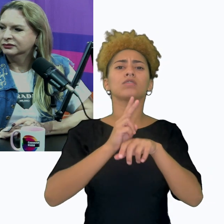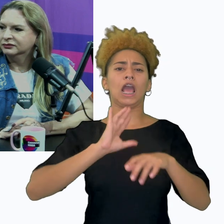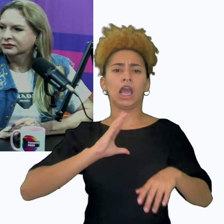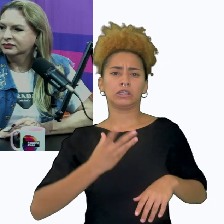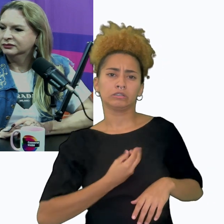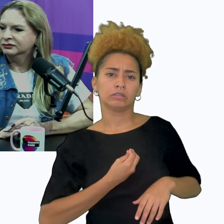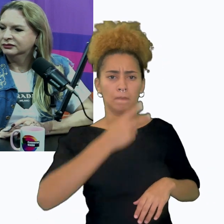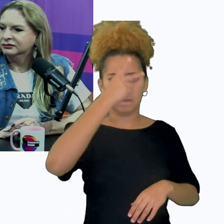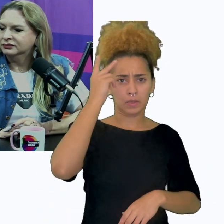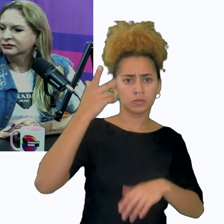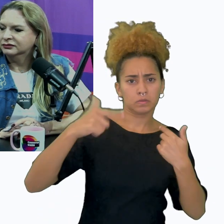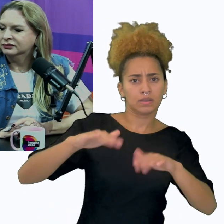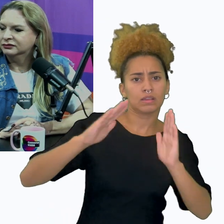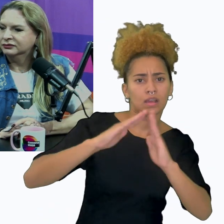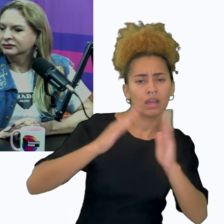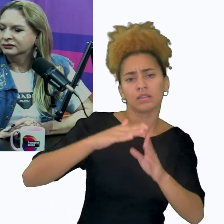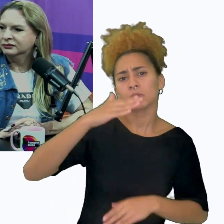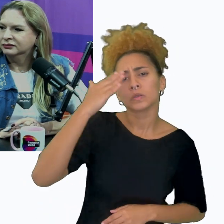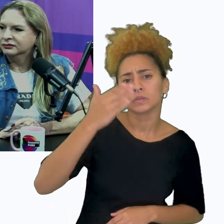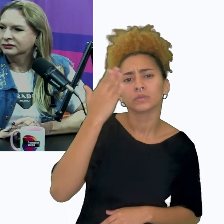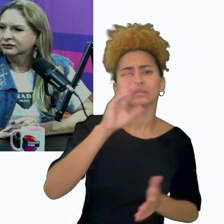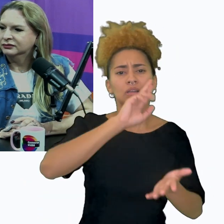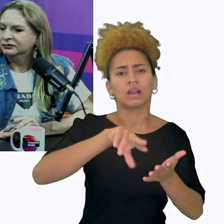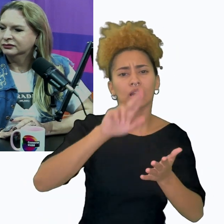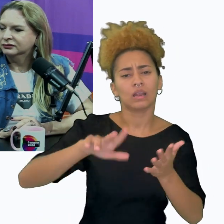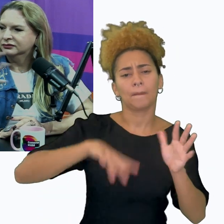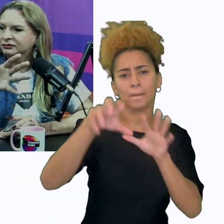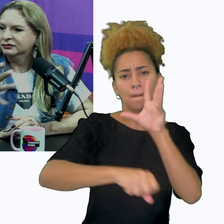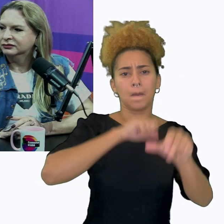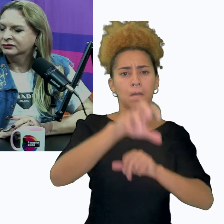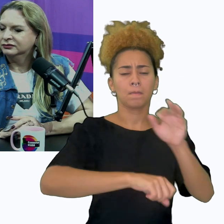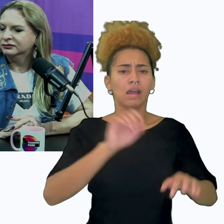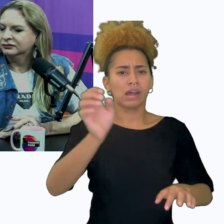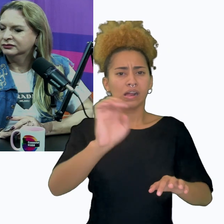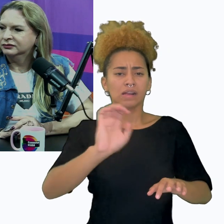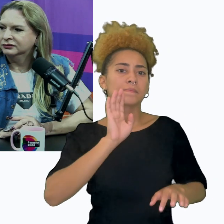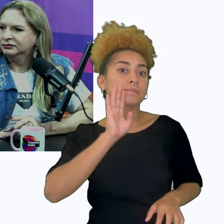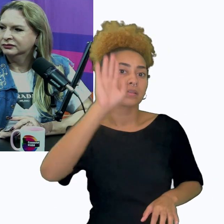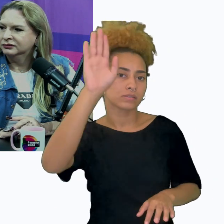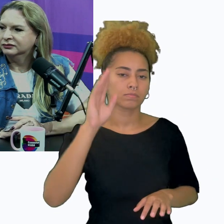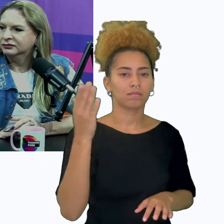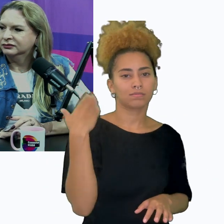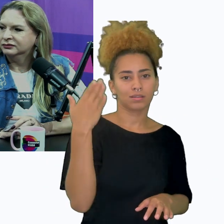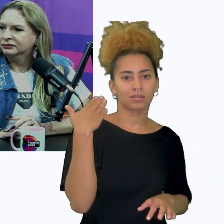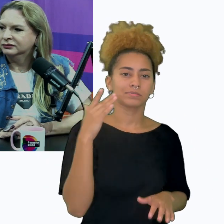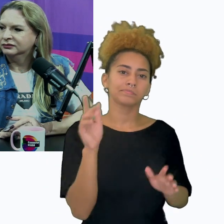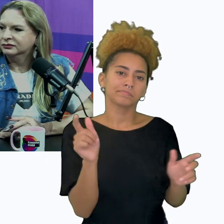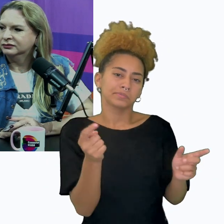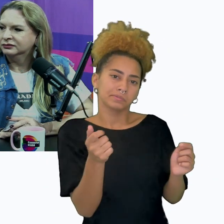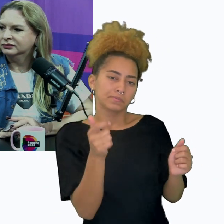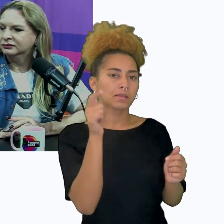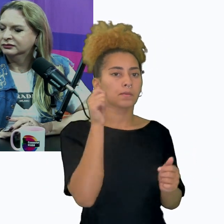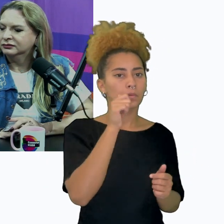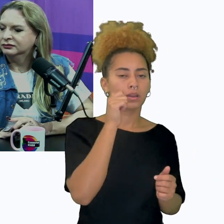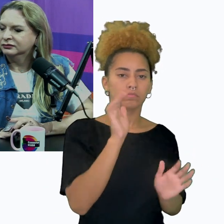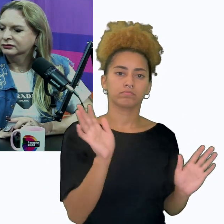levando tudo quanto era de travesti, de morador de rua, de prostituta, tudo eles pegavam, mais gay do que prostituta, não tinha, antigamente era